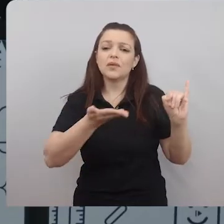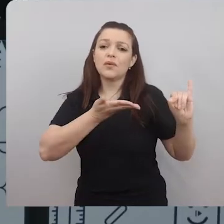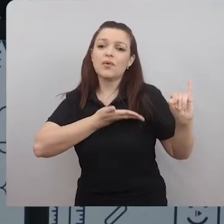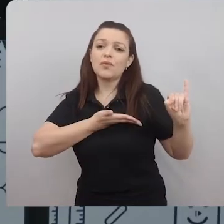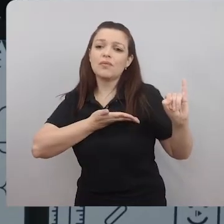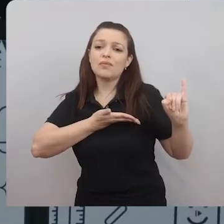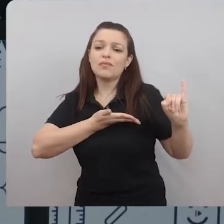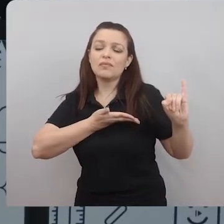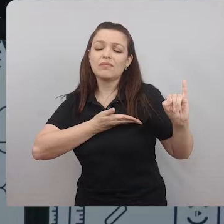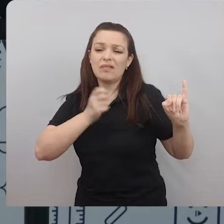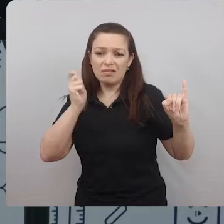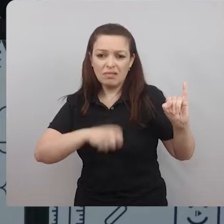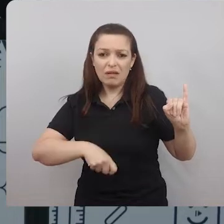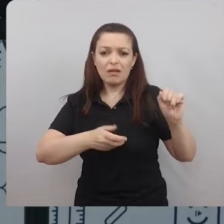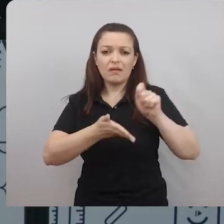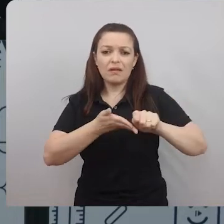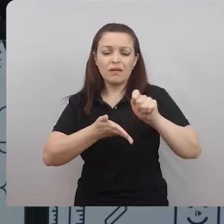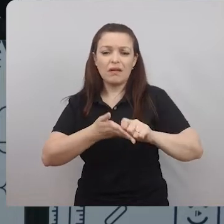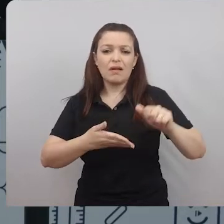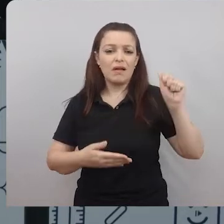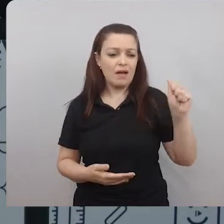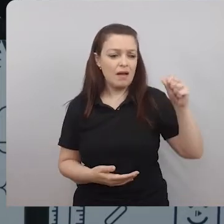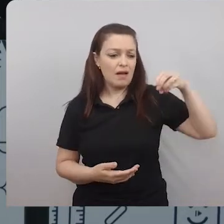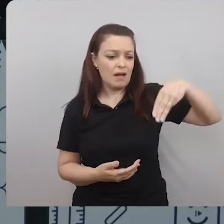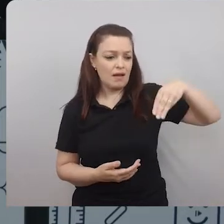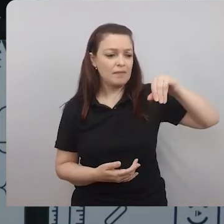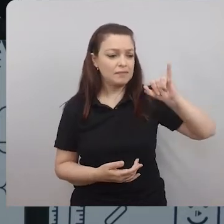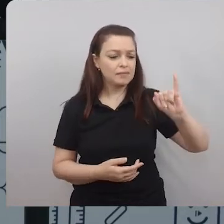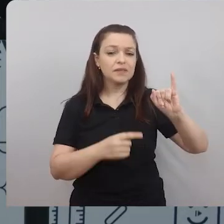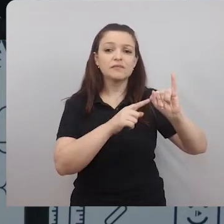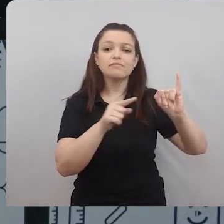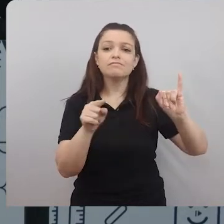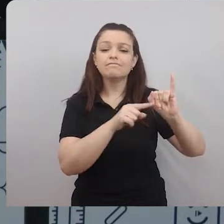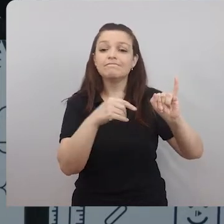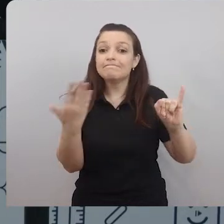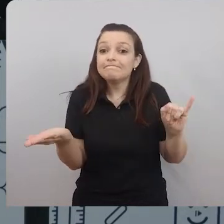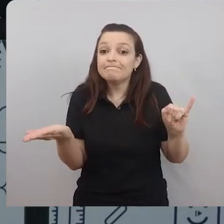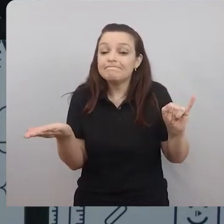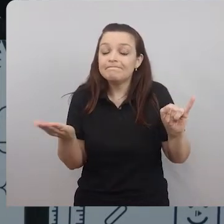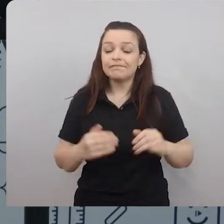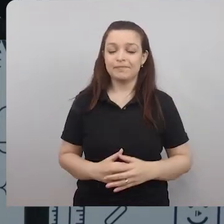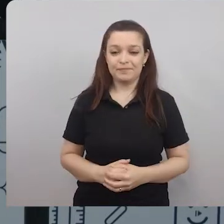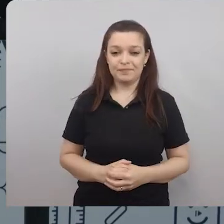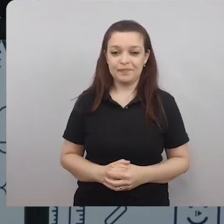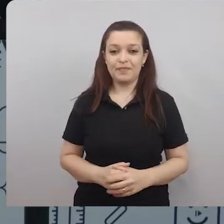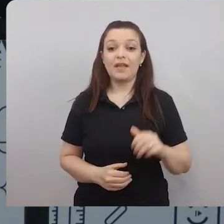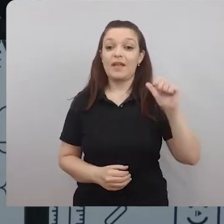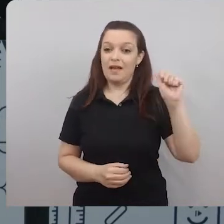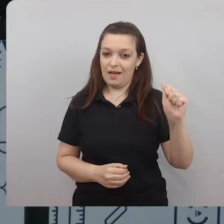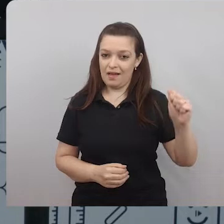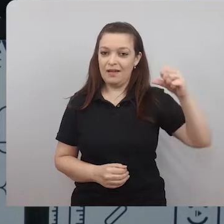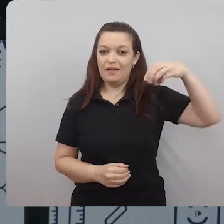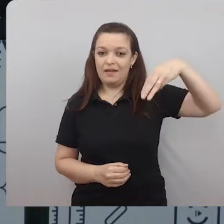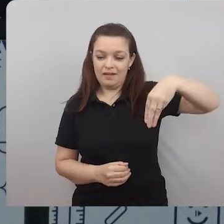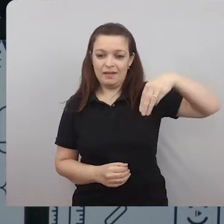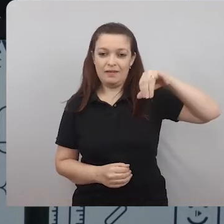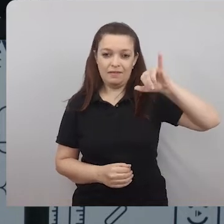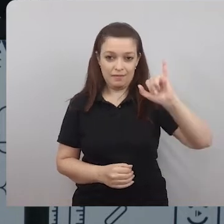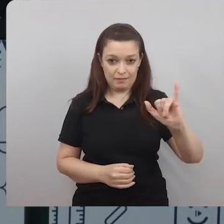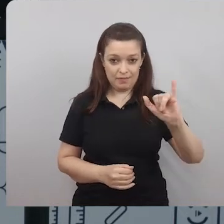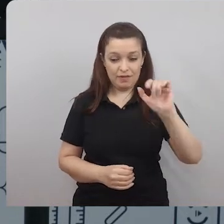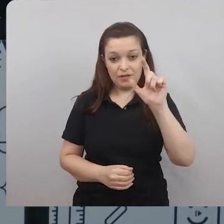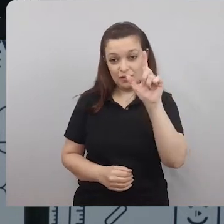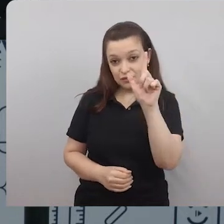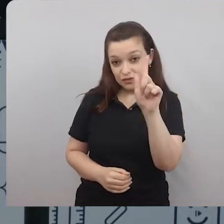Gos. Qual será essa letra que faz esse som? Vamos ver a letra